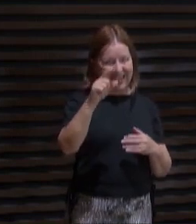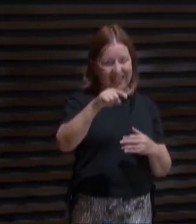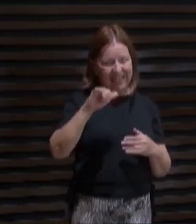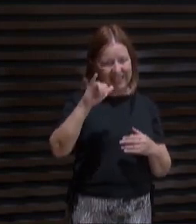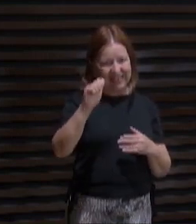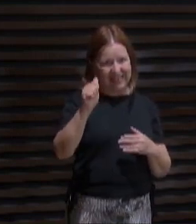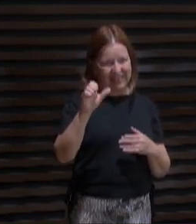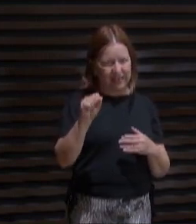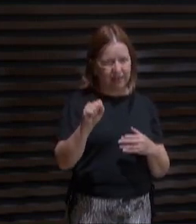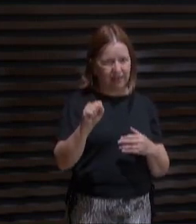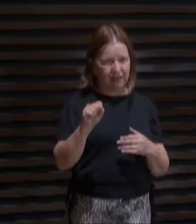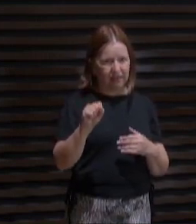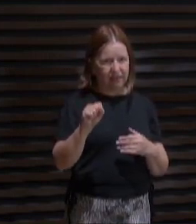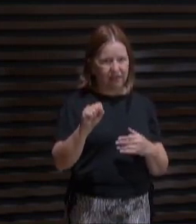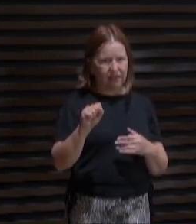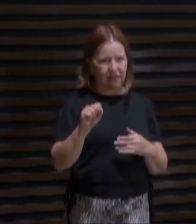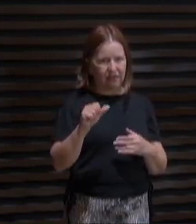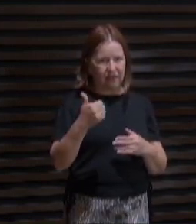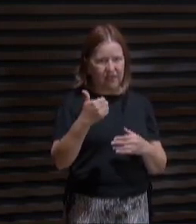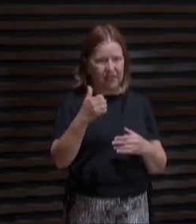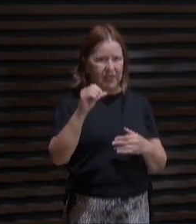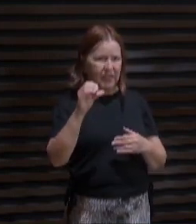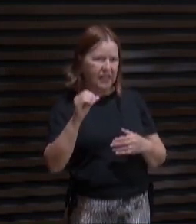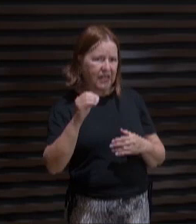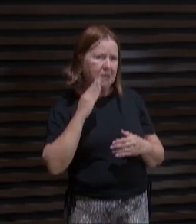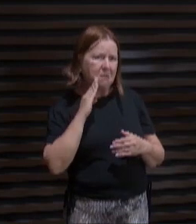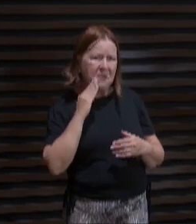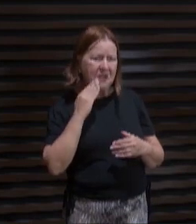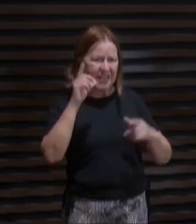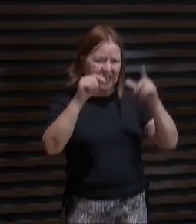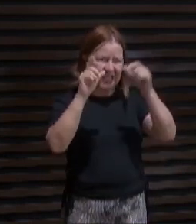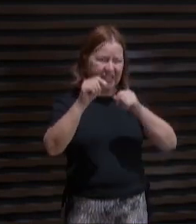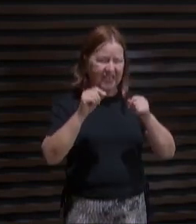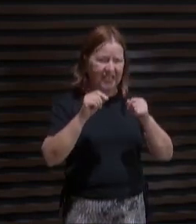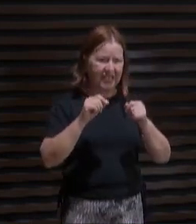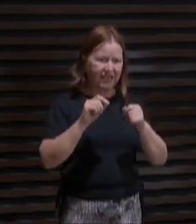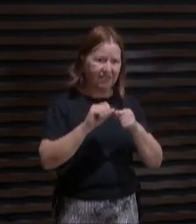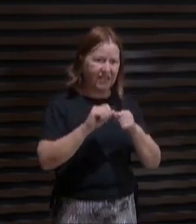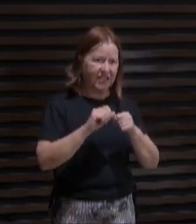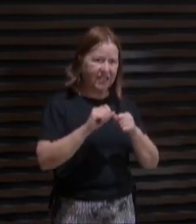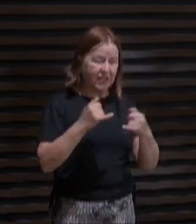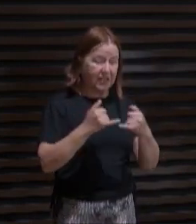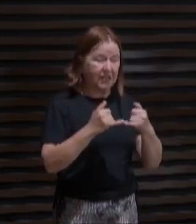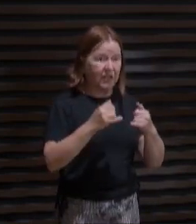E seriam 100 bilhões de estrelas produzindo a energia do Sol por 24 horas para